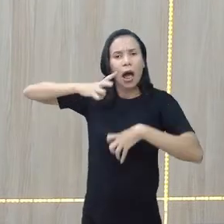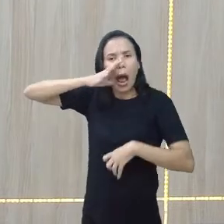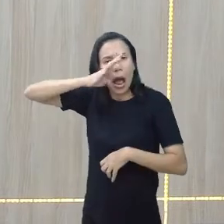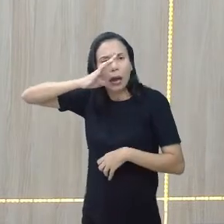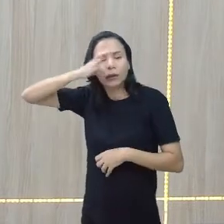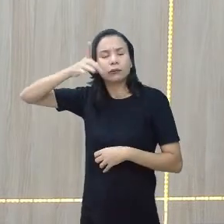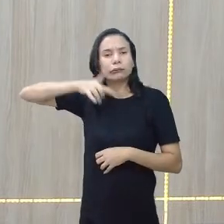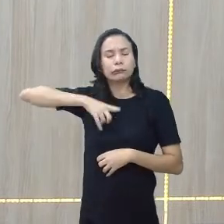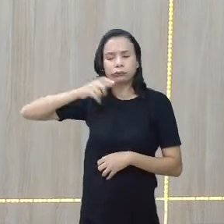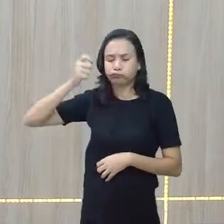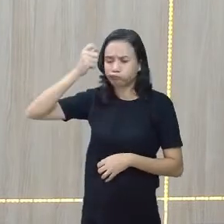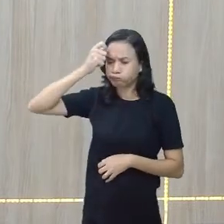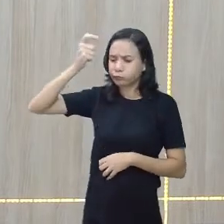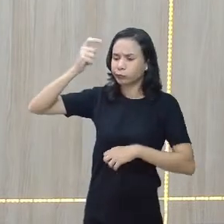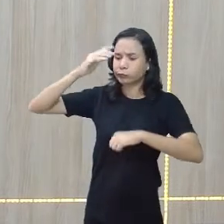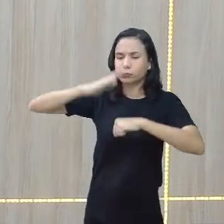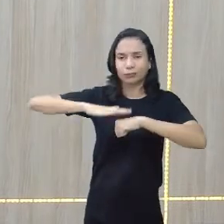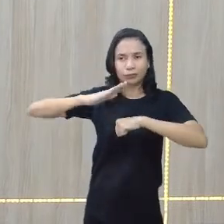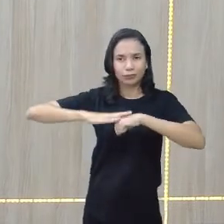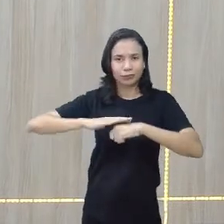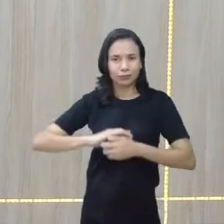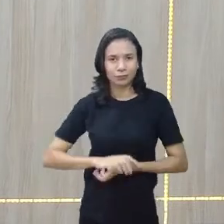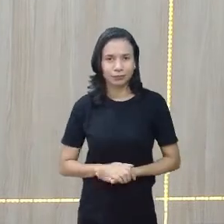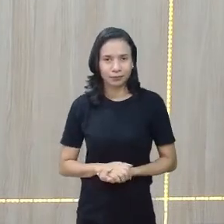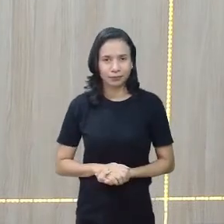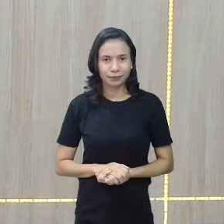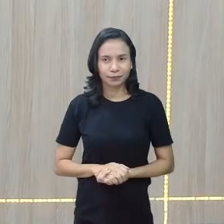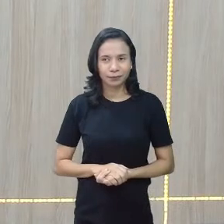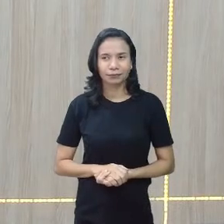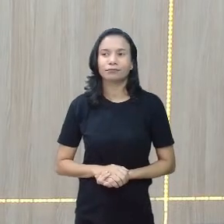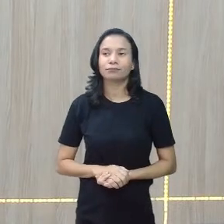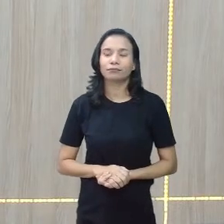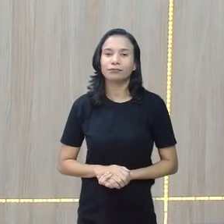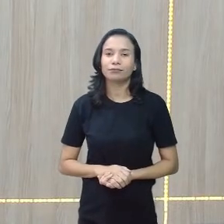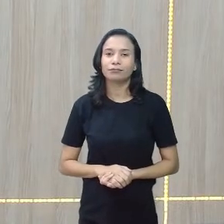possibilita autonomia.